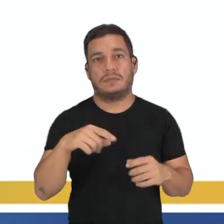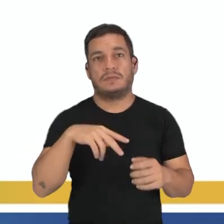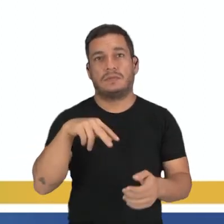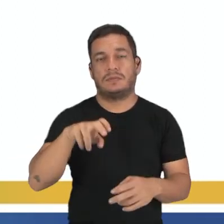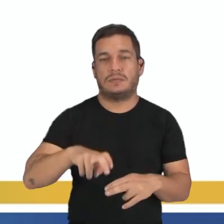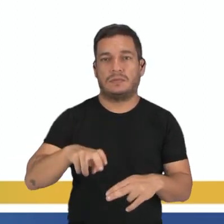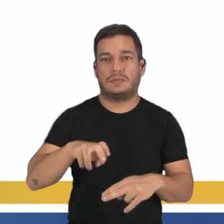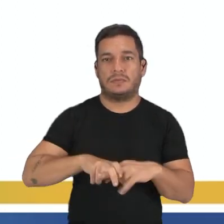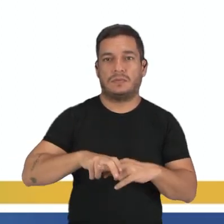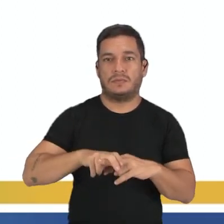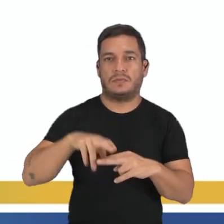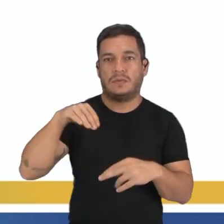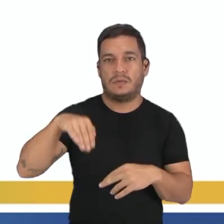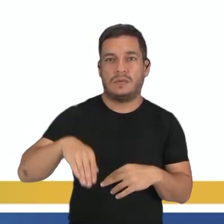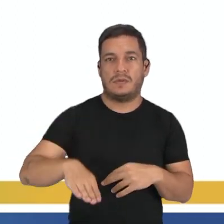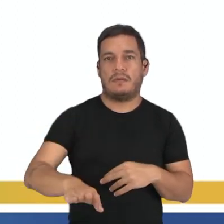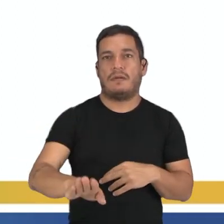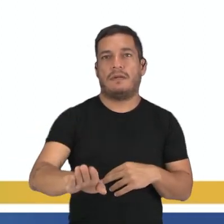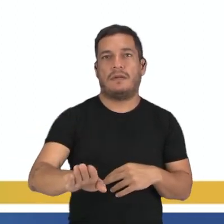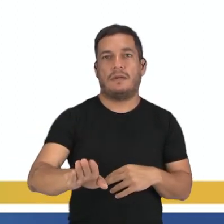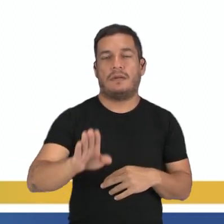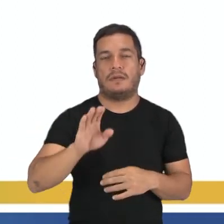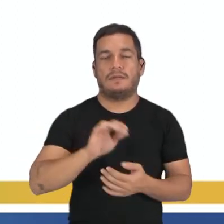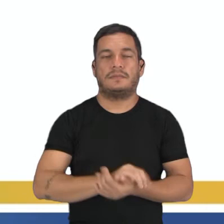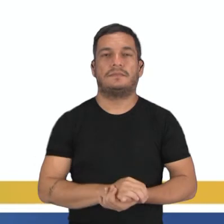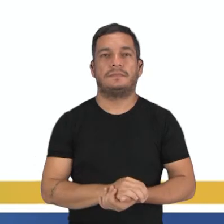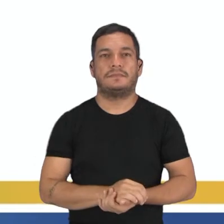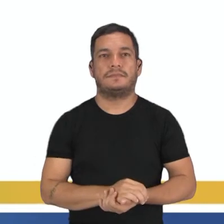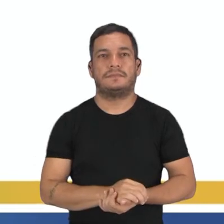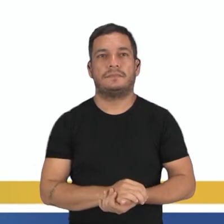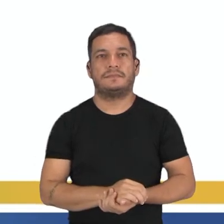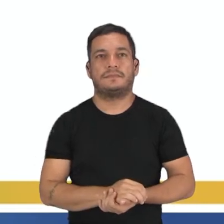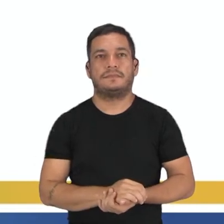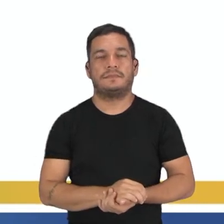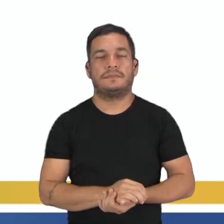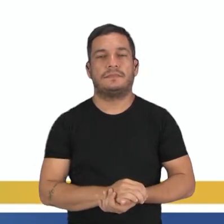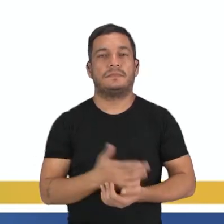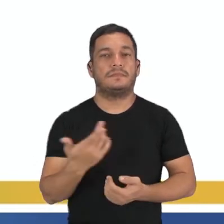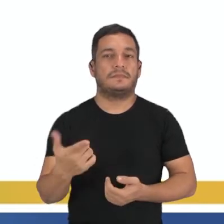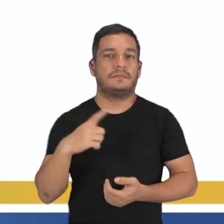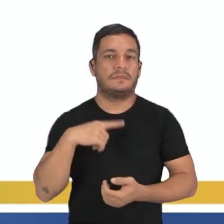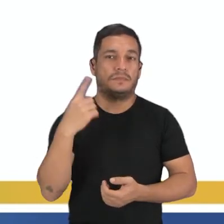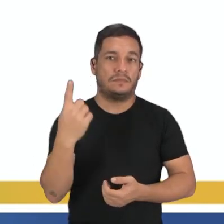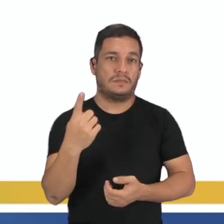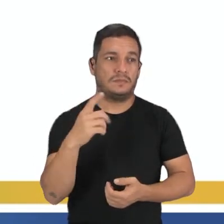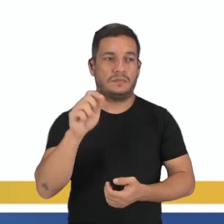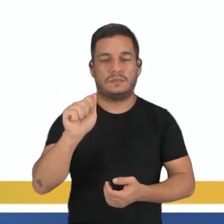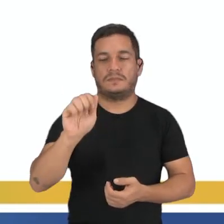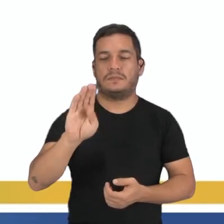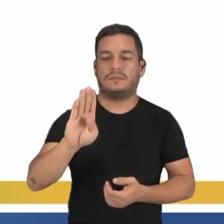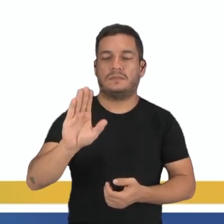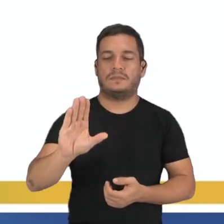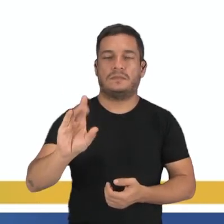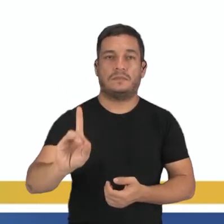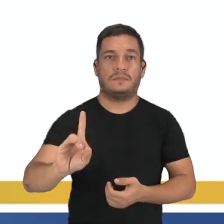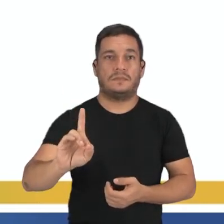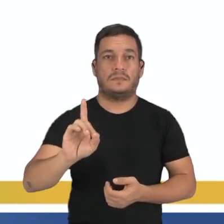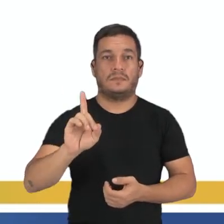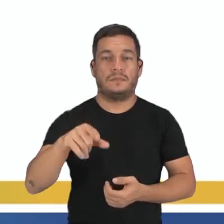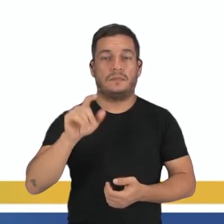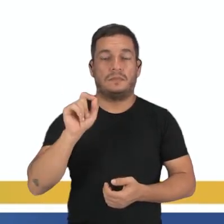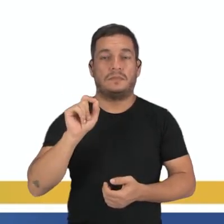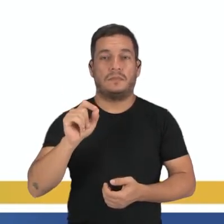que ficava de lado para Ladeira Que por sinal olha só tem uma alternativa em que uma expressão